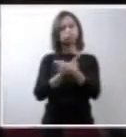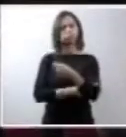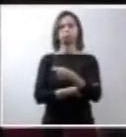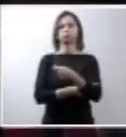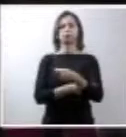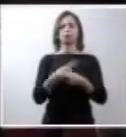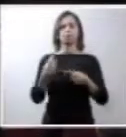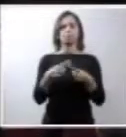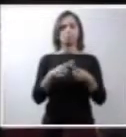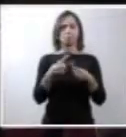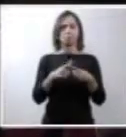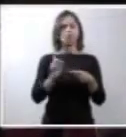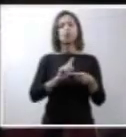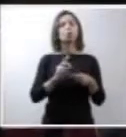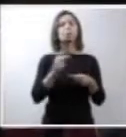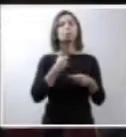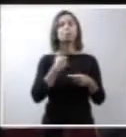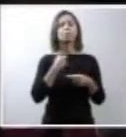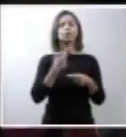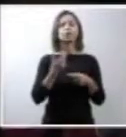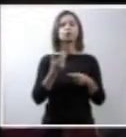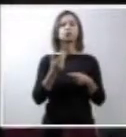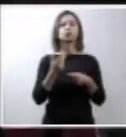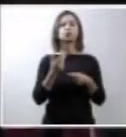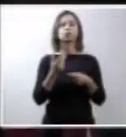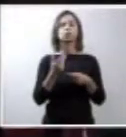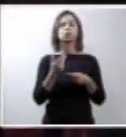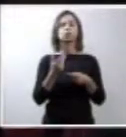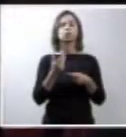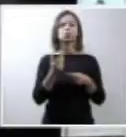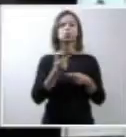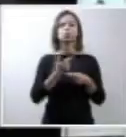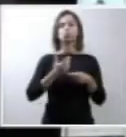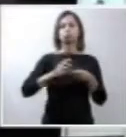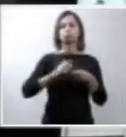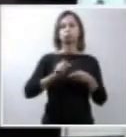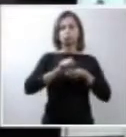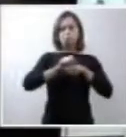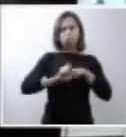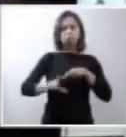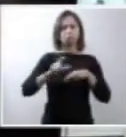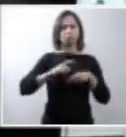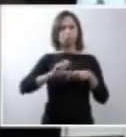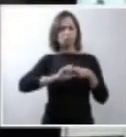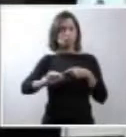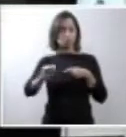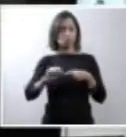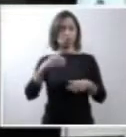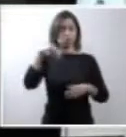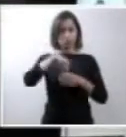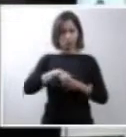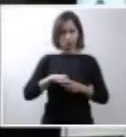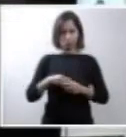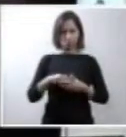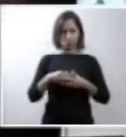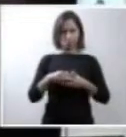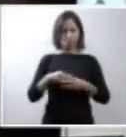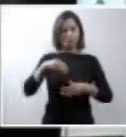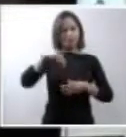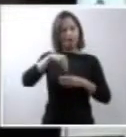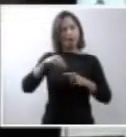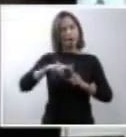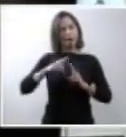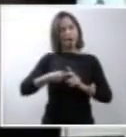não seja colocado, não seja eliminado por ser um ser estranho. E